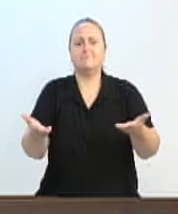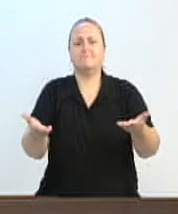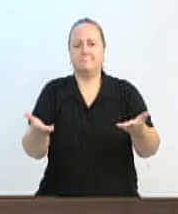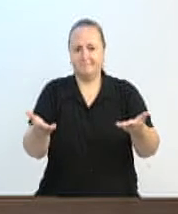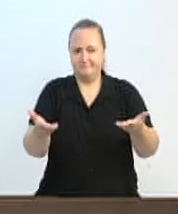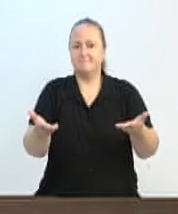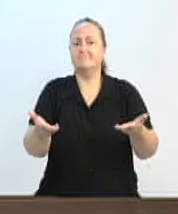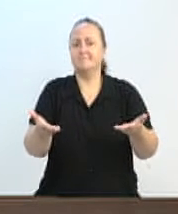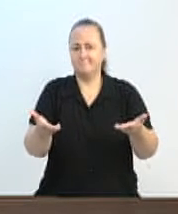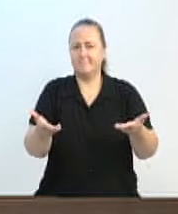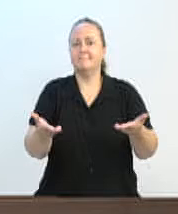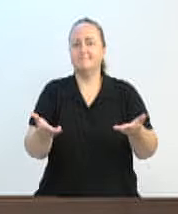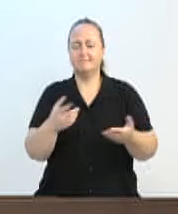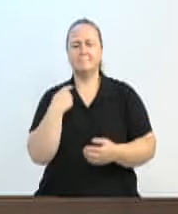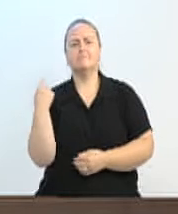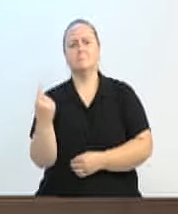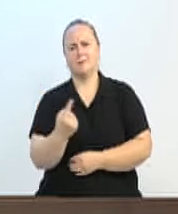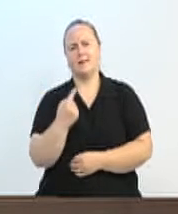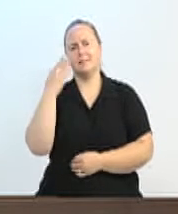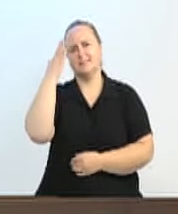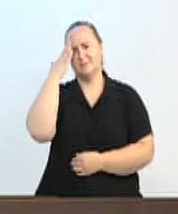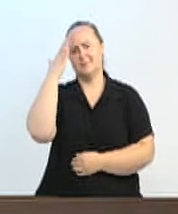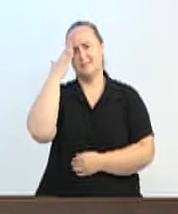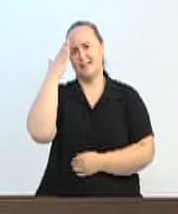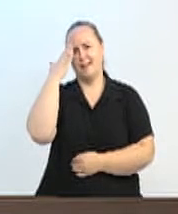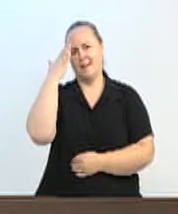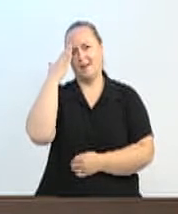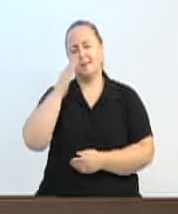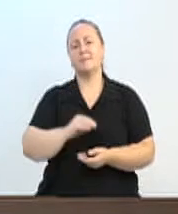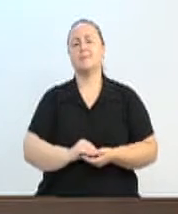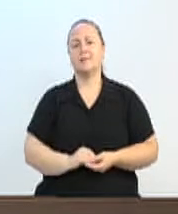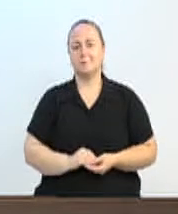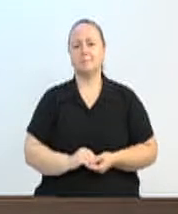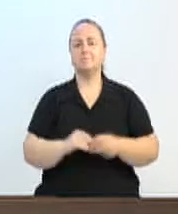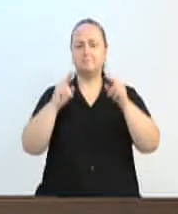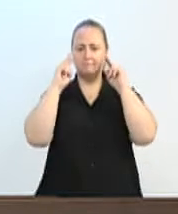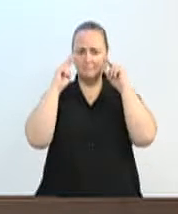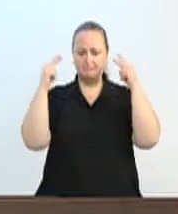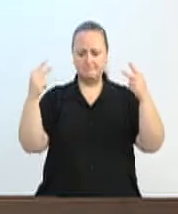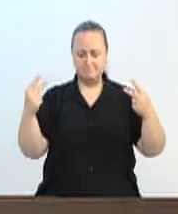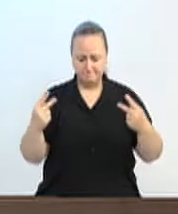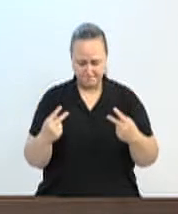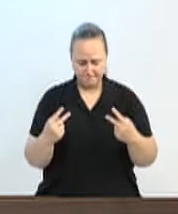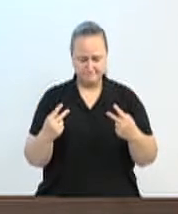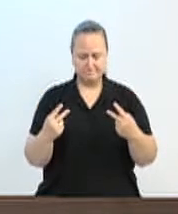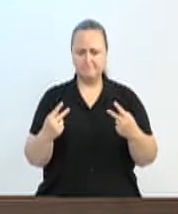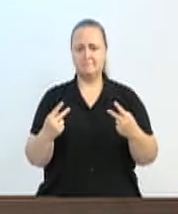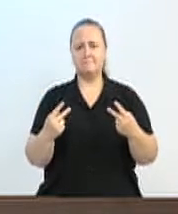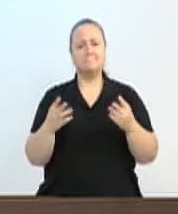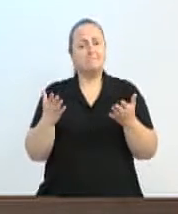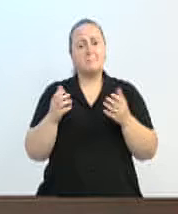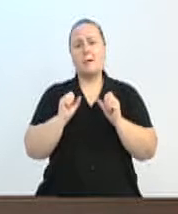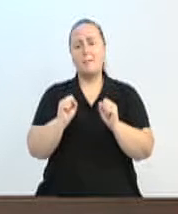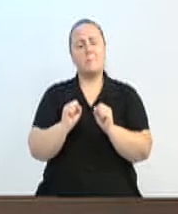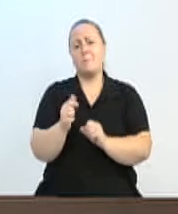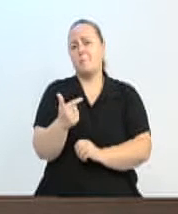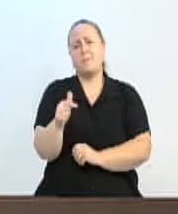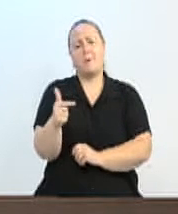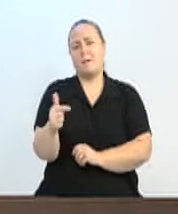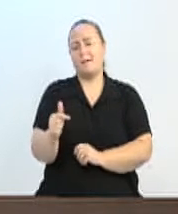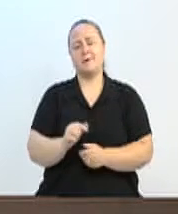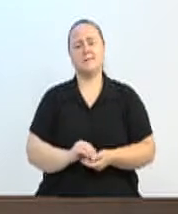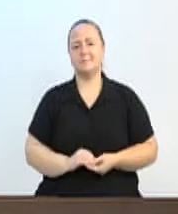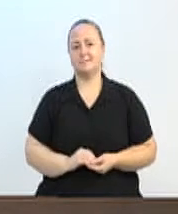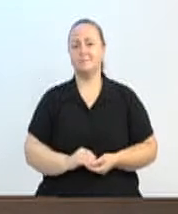embora a gente sabe que não teremos Talvez o devido reconhecimento um dia mas nós